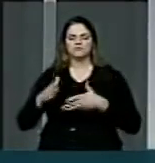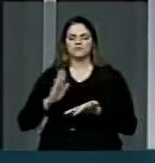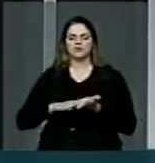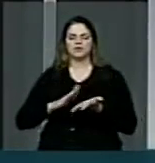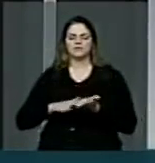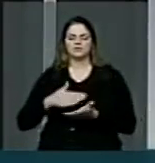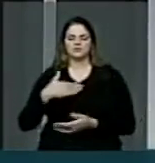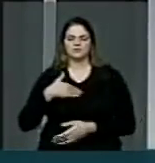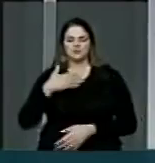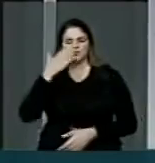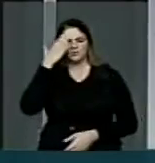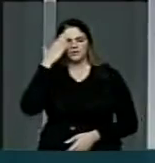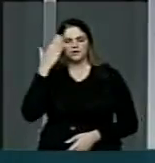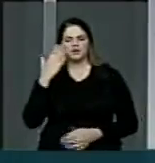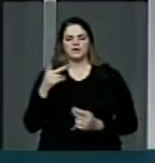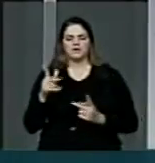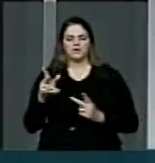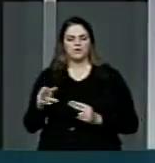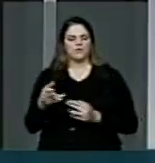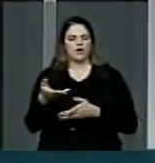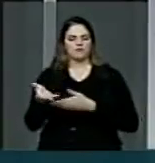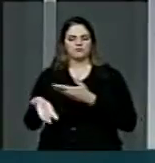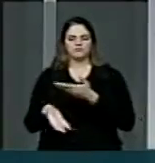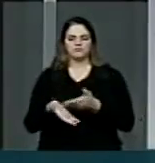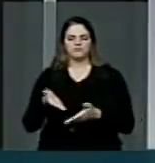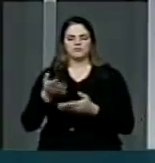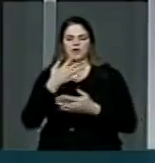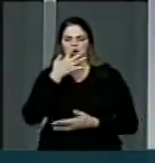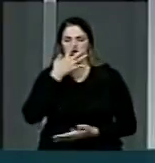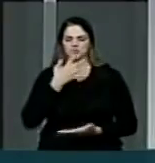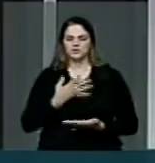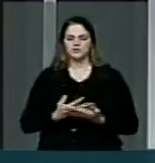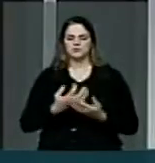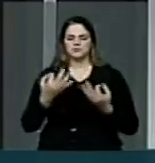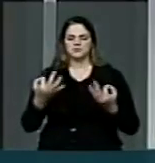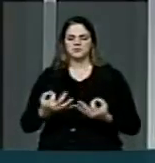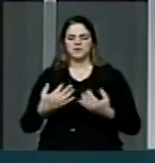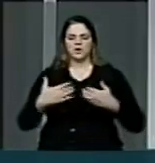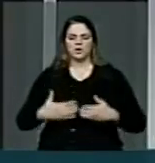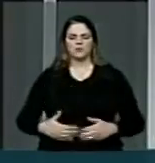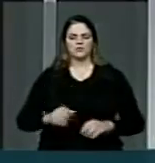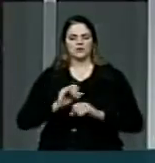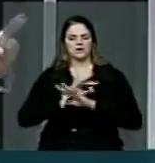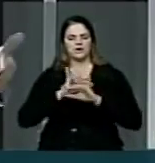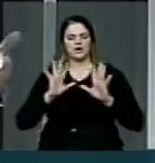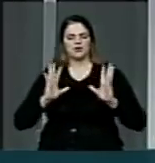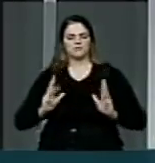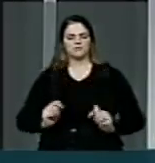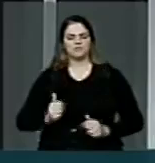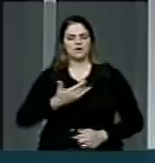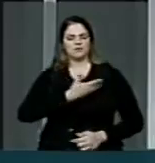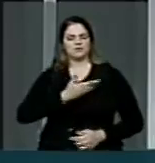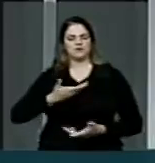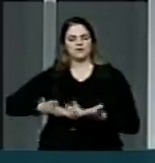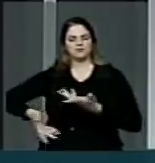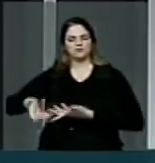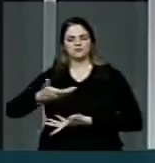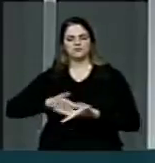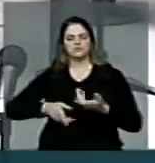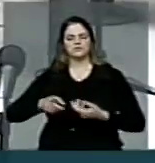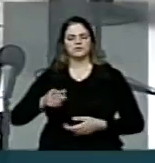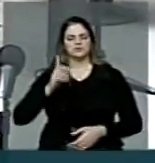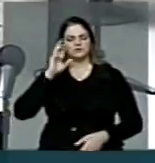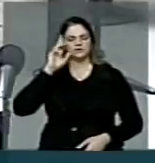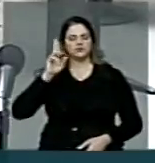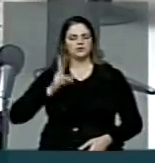deputado é a recíproca verdadeira. Eu tenho um apreço e admiração por Vossa Excelência, pela franqueza, pela clareza, pela amizade que Vossa Excelência